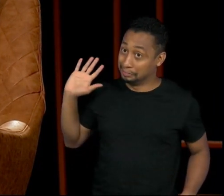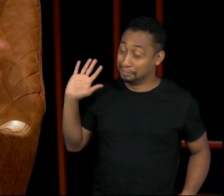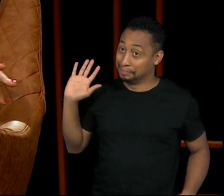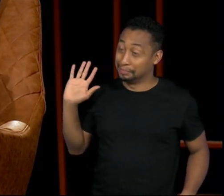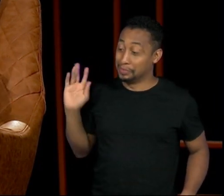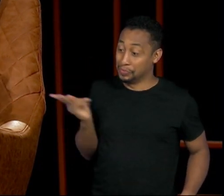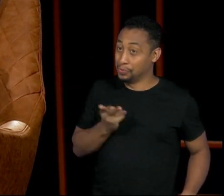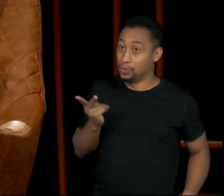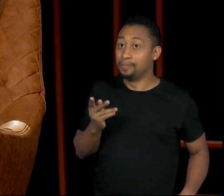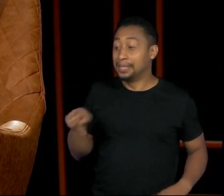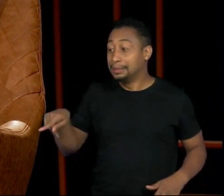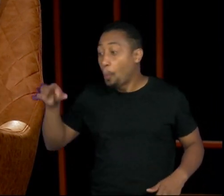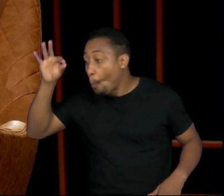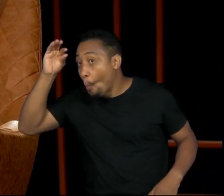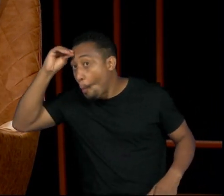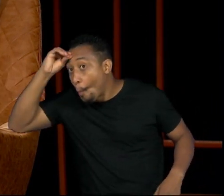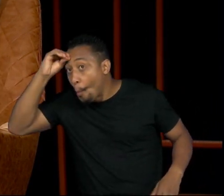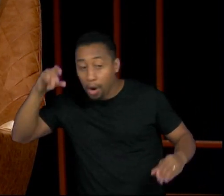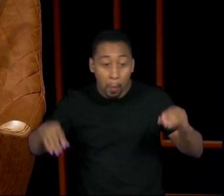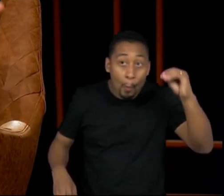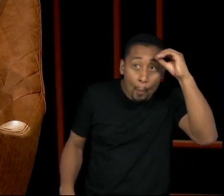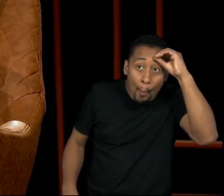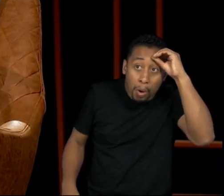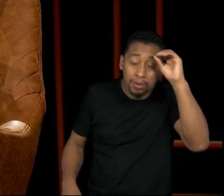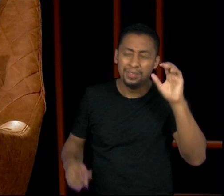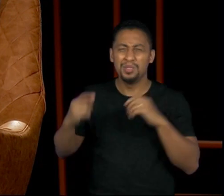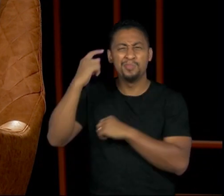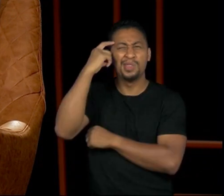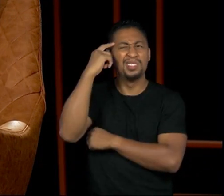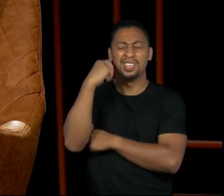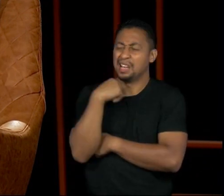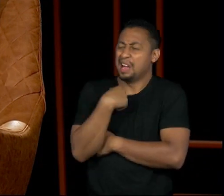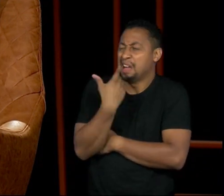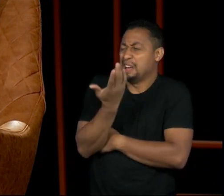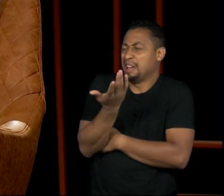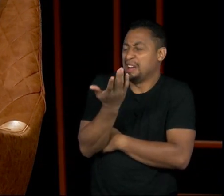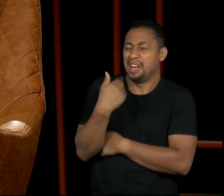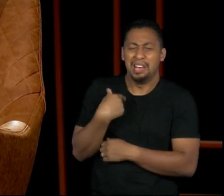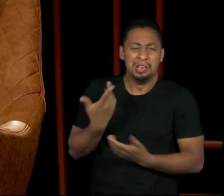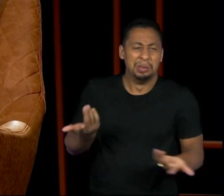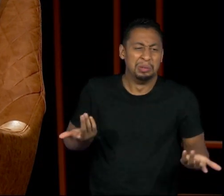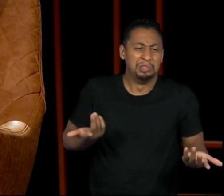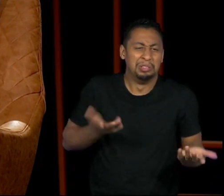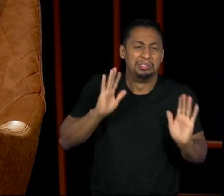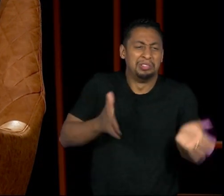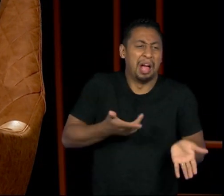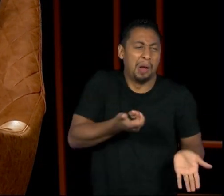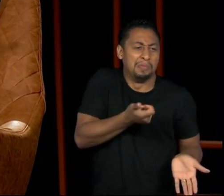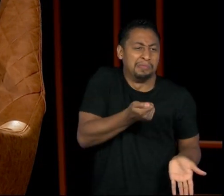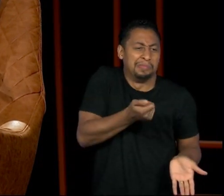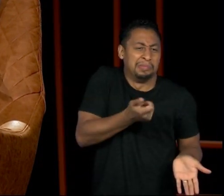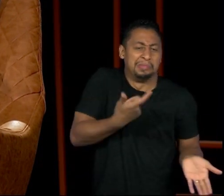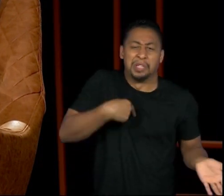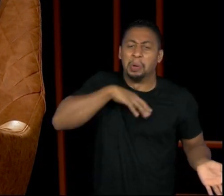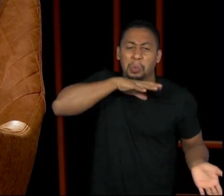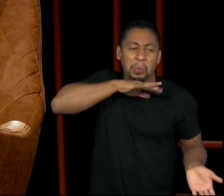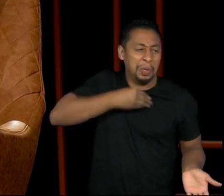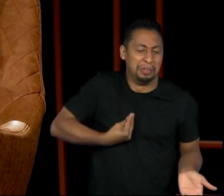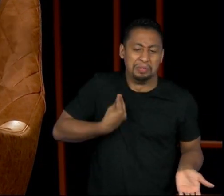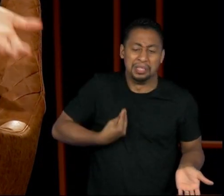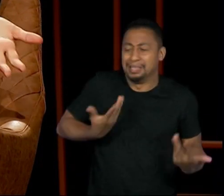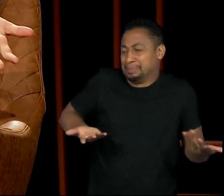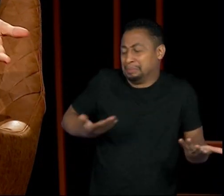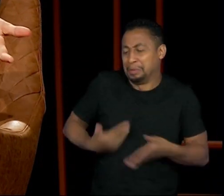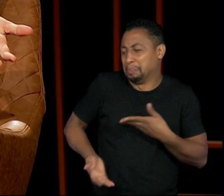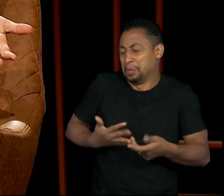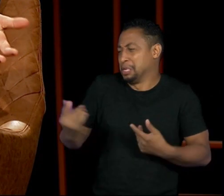Sem uma saber da outra. Eu pensei assim, bom, eu não tenho nada, eu tô fodida aqui correndo atrás de grana para pagar meu disco. Eu pensei o seguinte, se uma gravadora